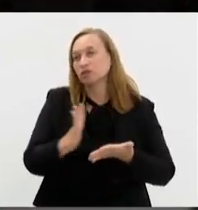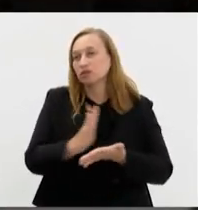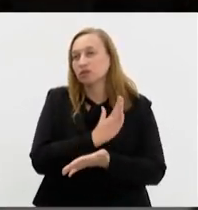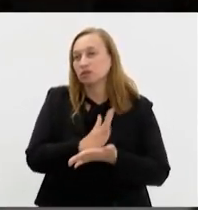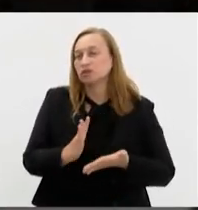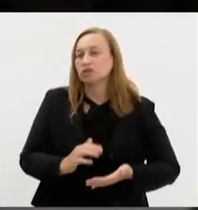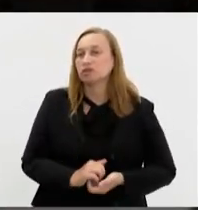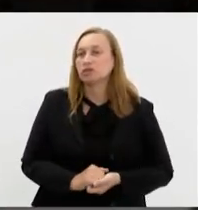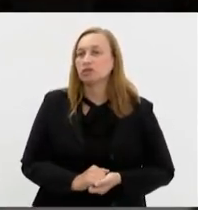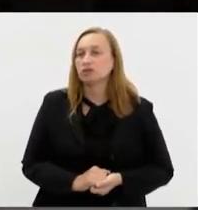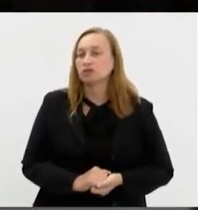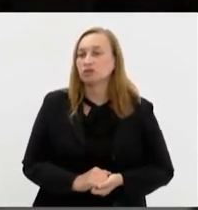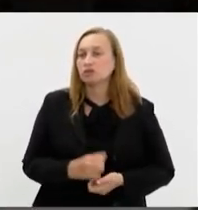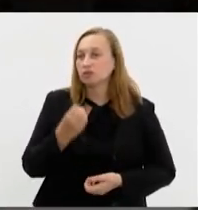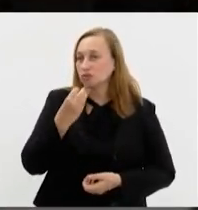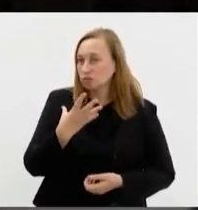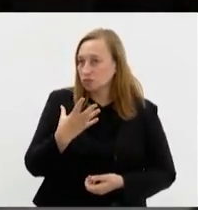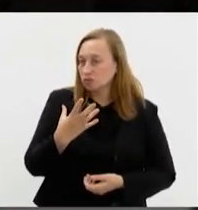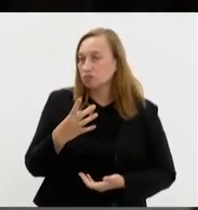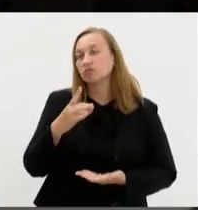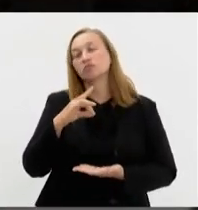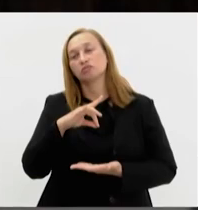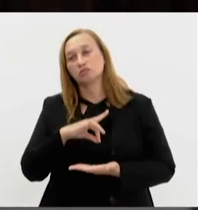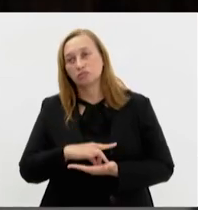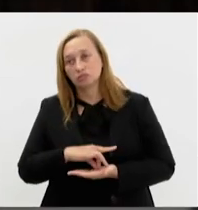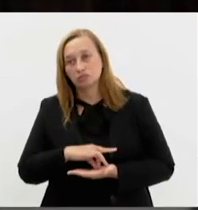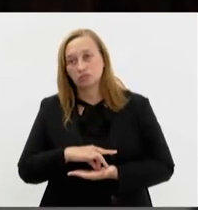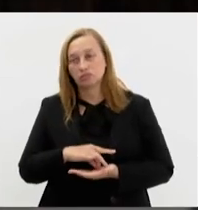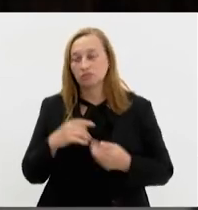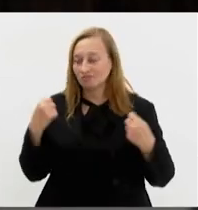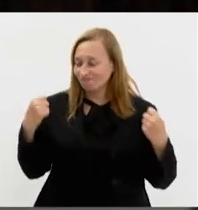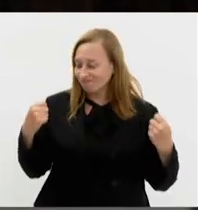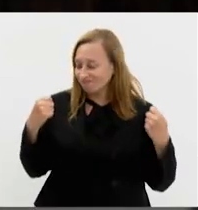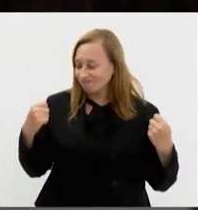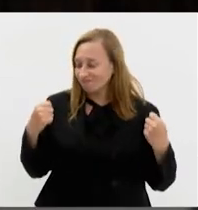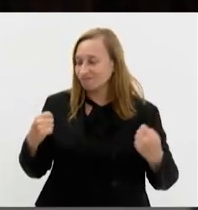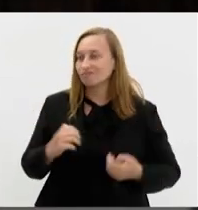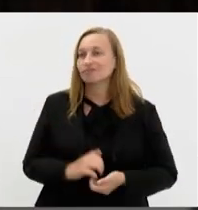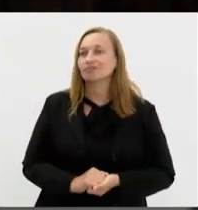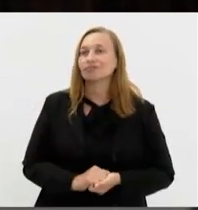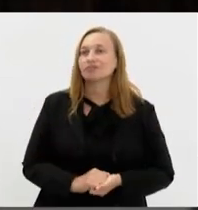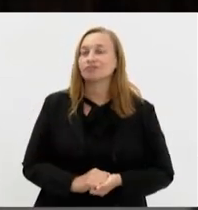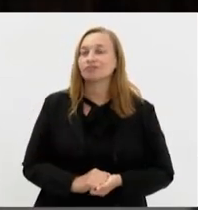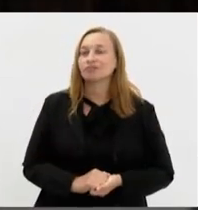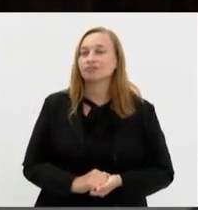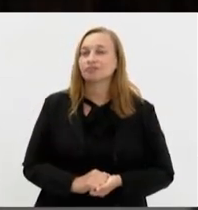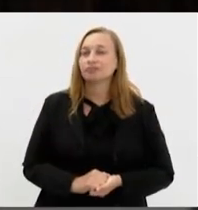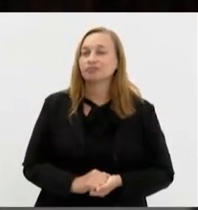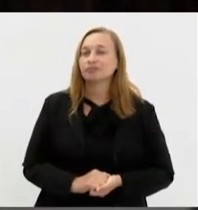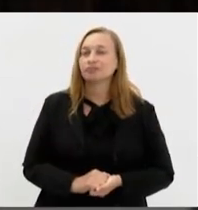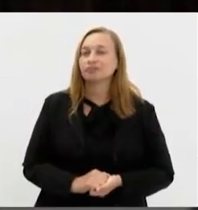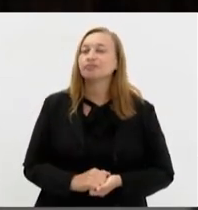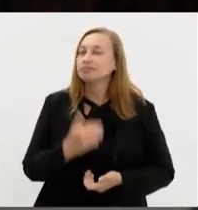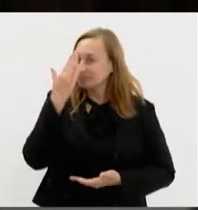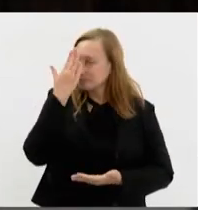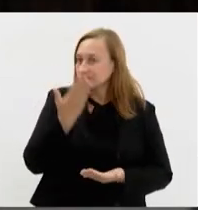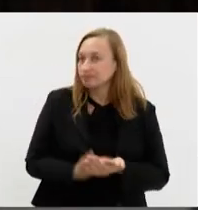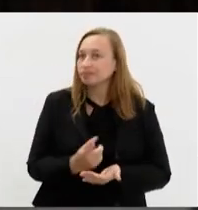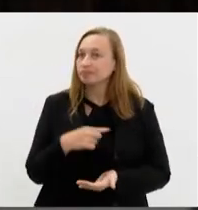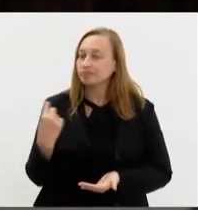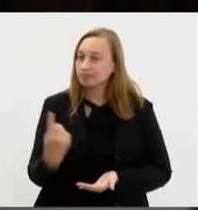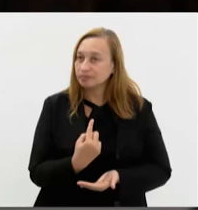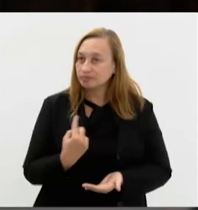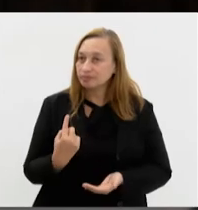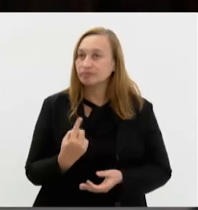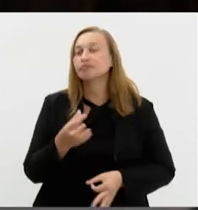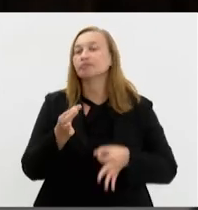como bom realista esperançoso usando uma expressão do nosso querido Ariano suun acredito que nós atores do